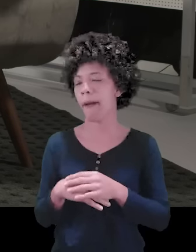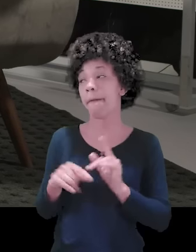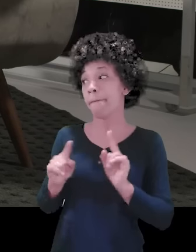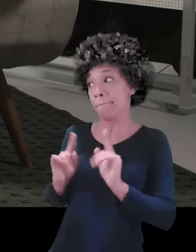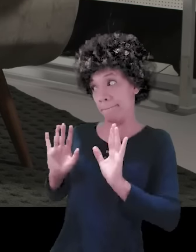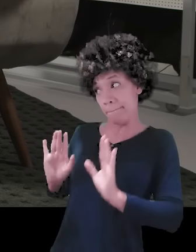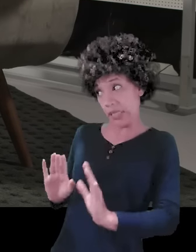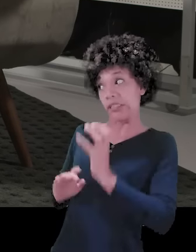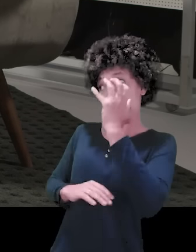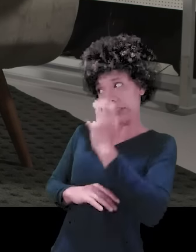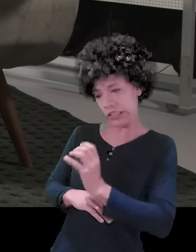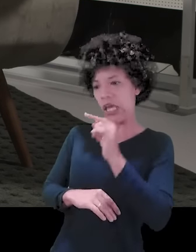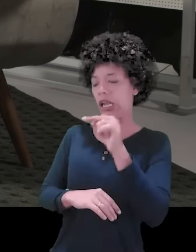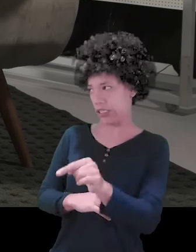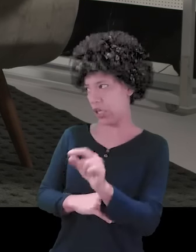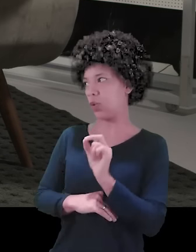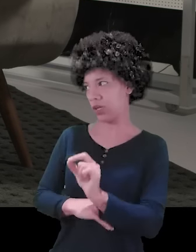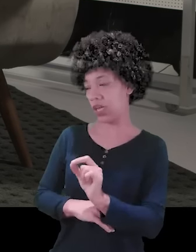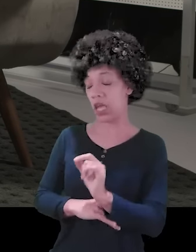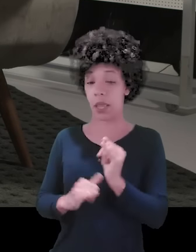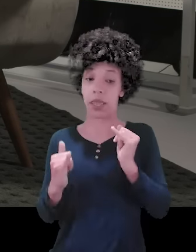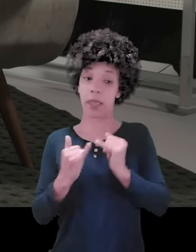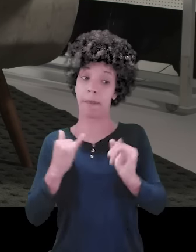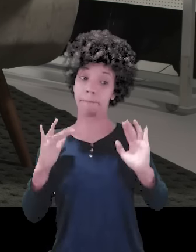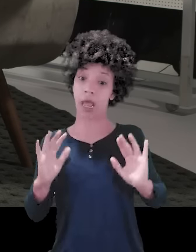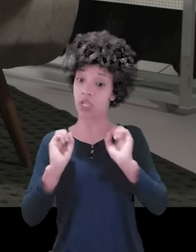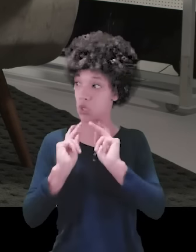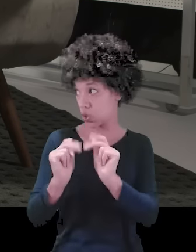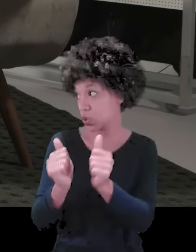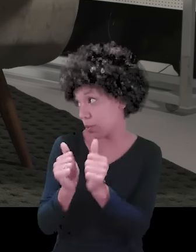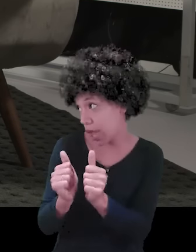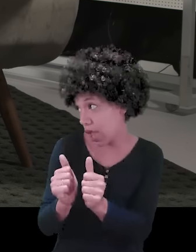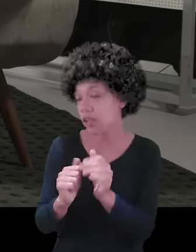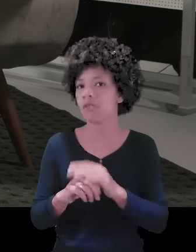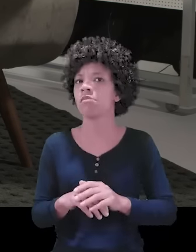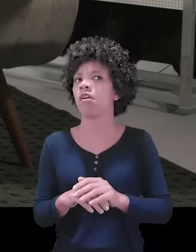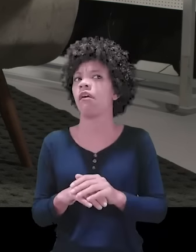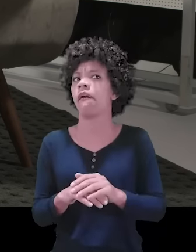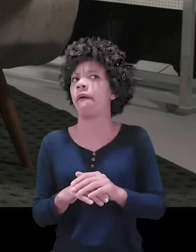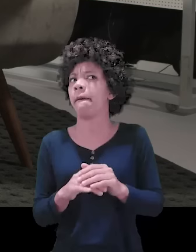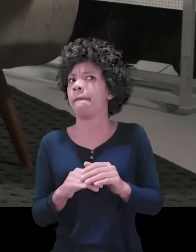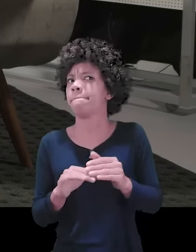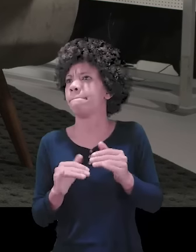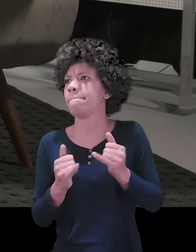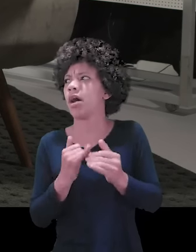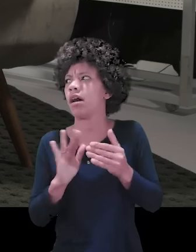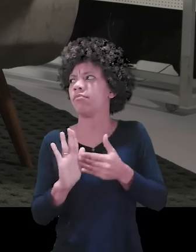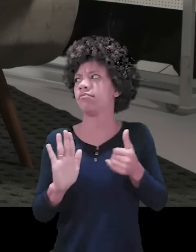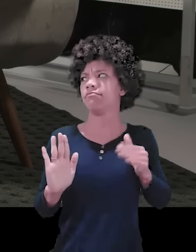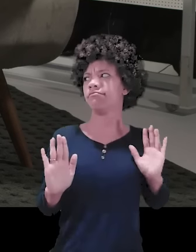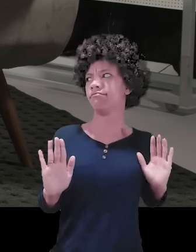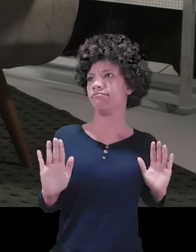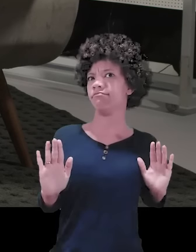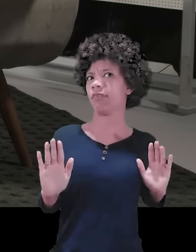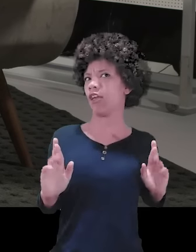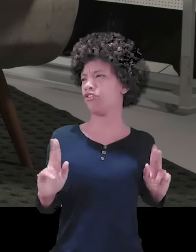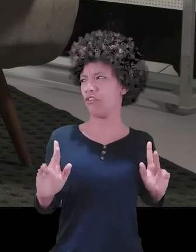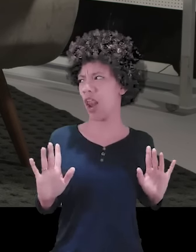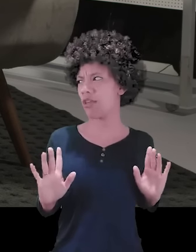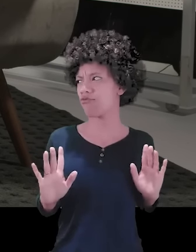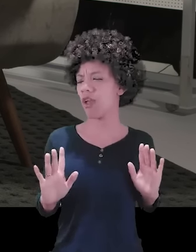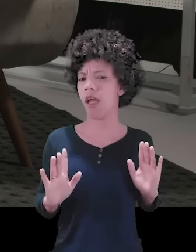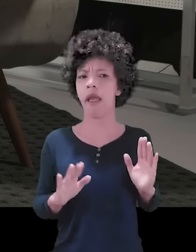mas vamos ser sincero aqui que parece tudo bem isso esses carros você falou para conhecer são aí tá ligado eu